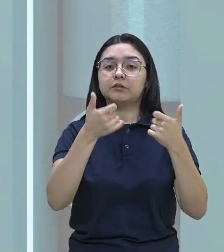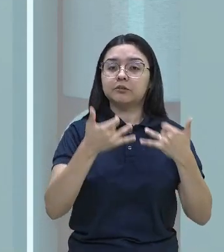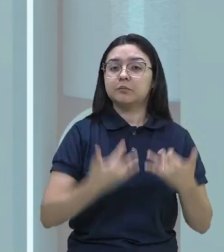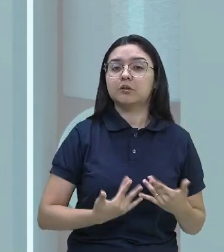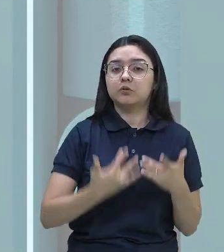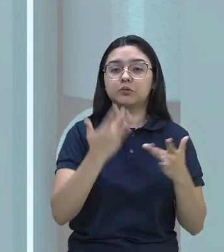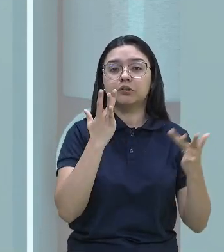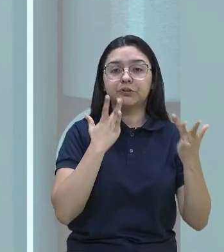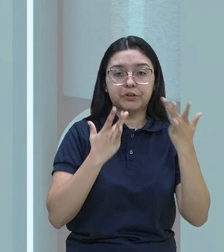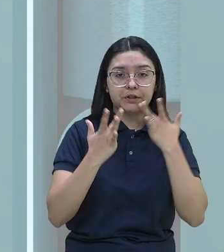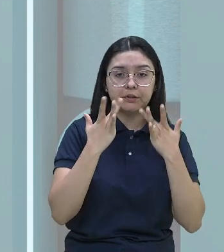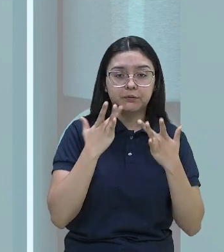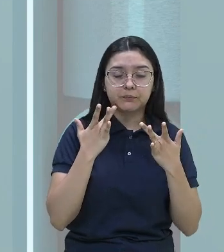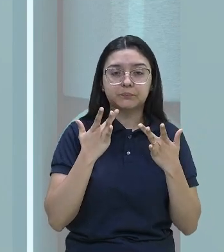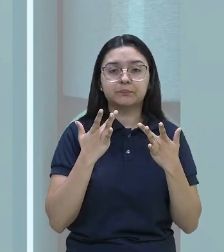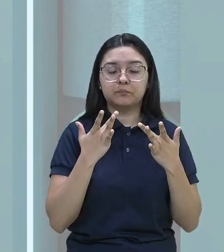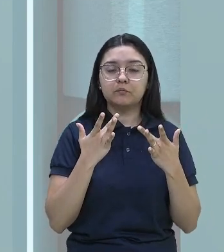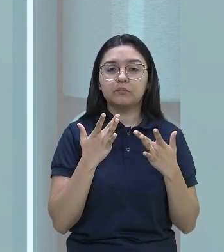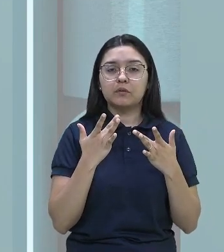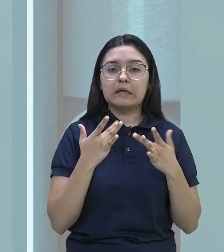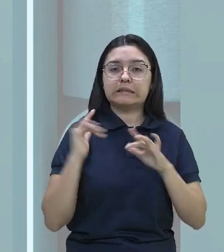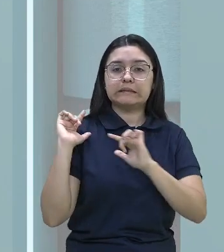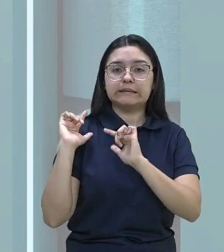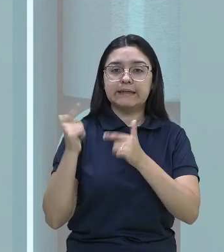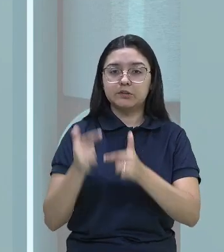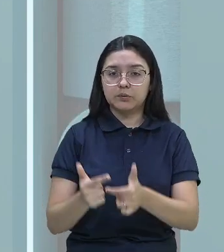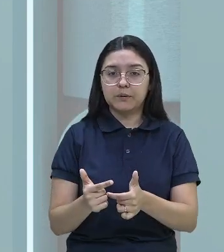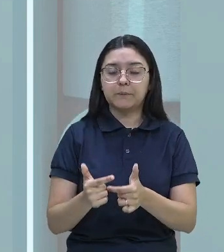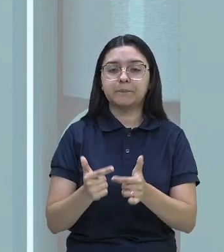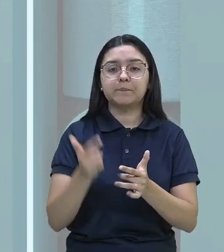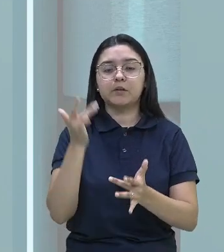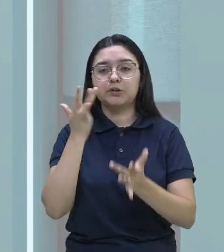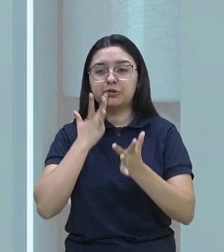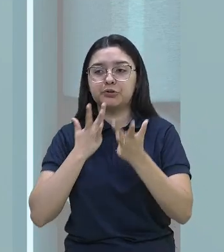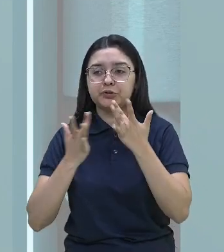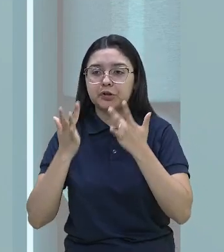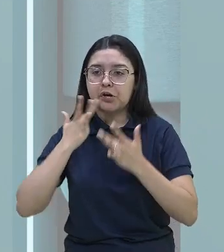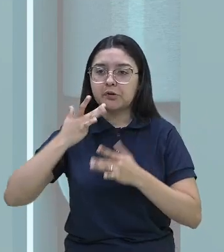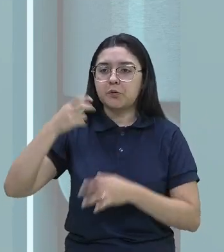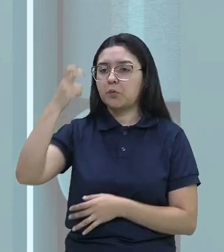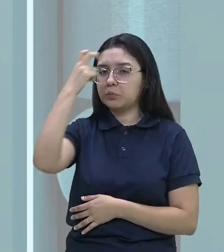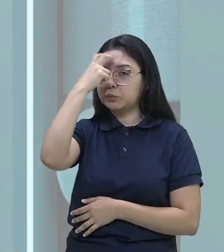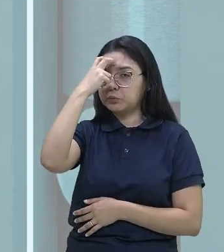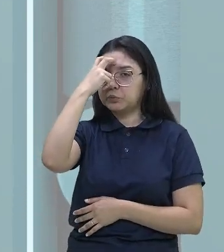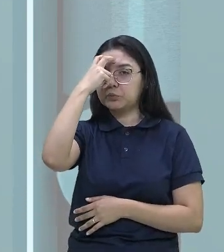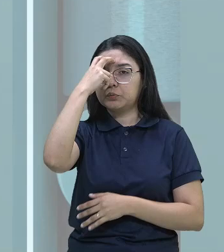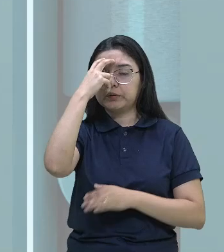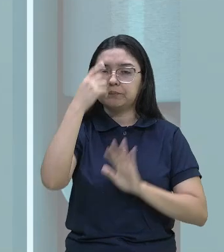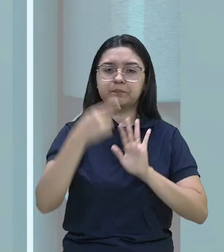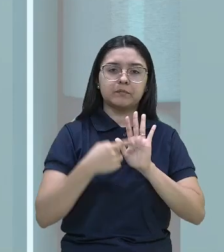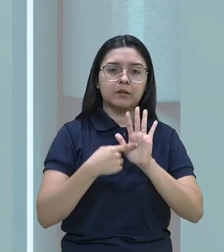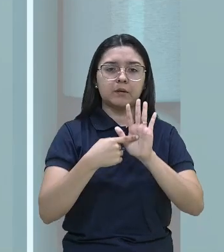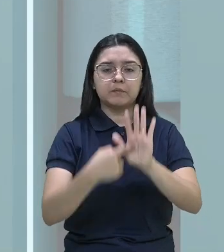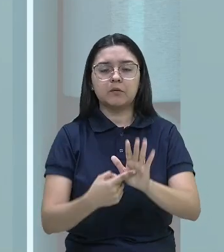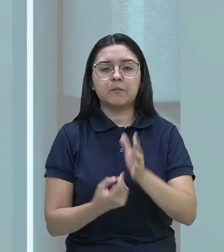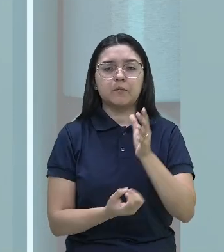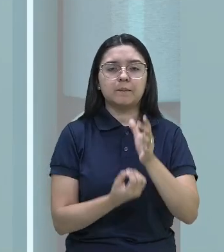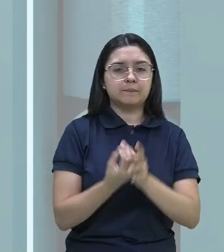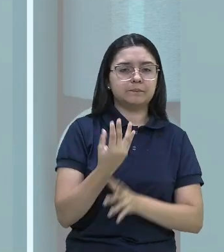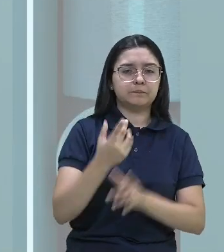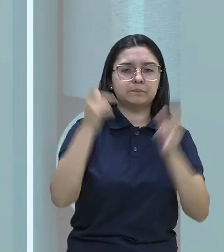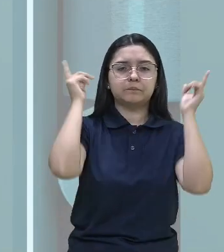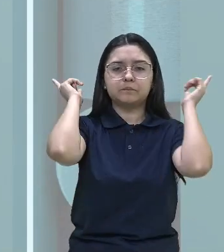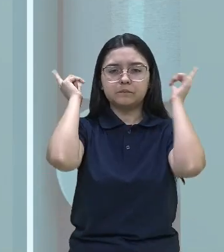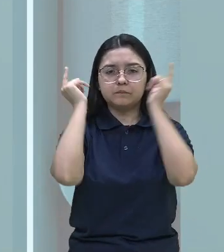teatro, né? Enquanto teatro tradicional, enquanto teatro cultura, enquanto encenação, como surgiu na Grécia, na Roma,